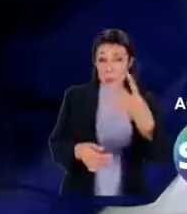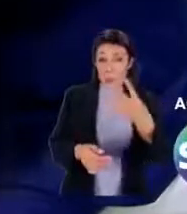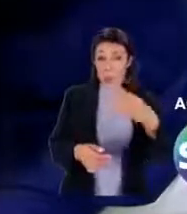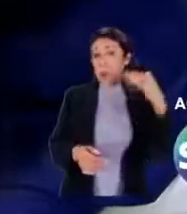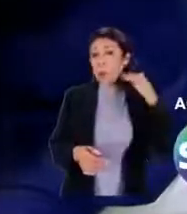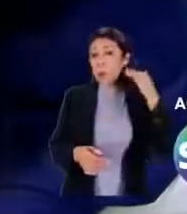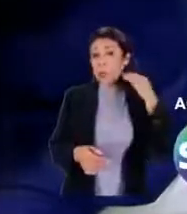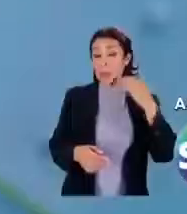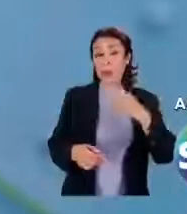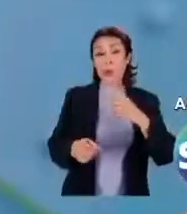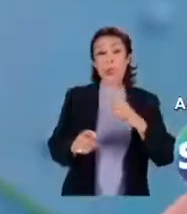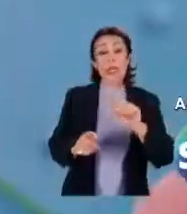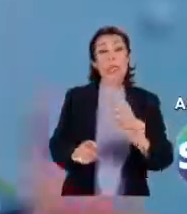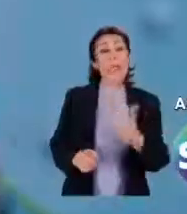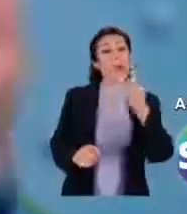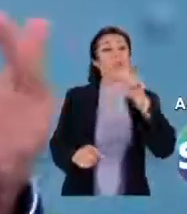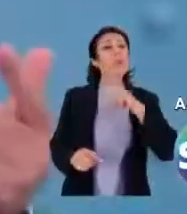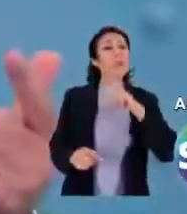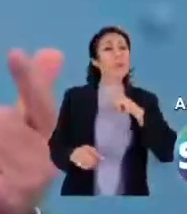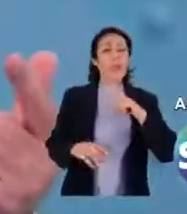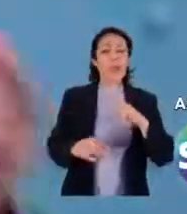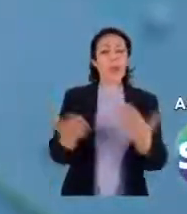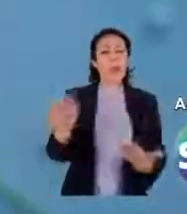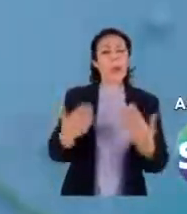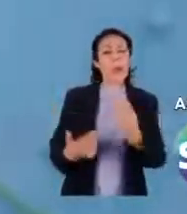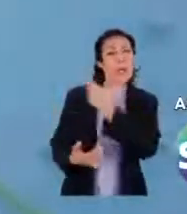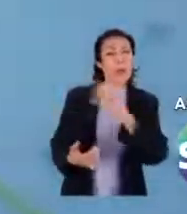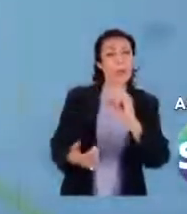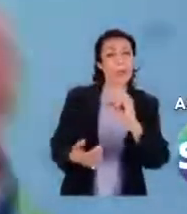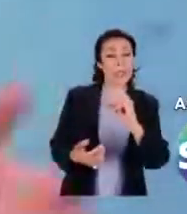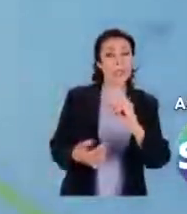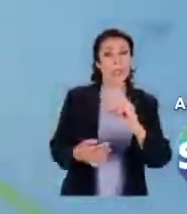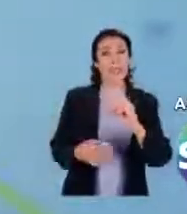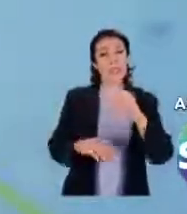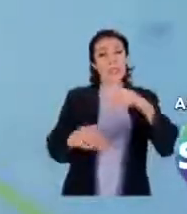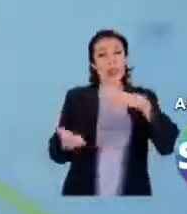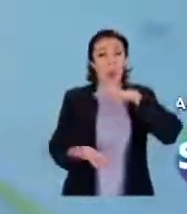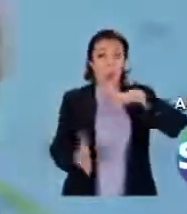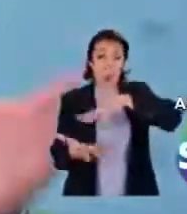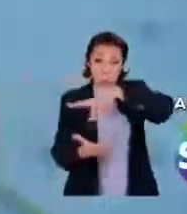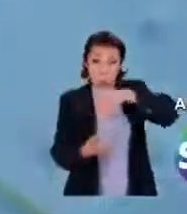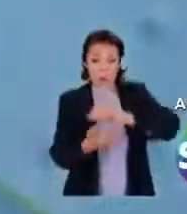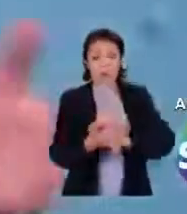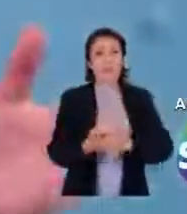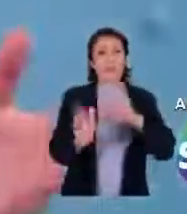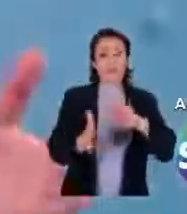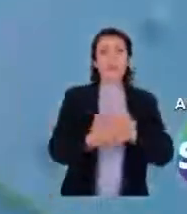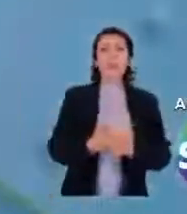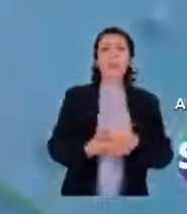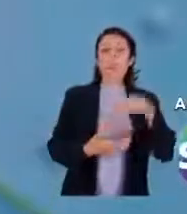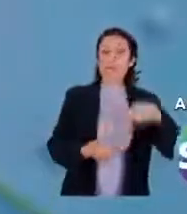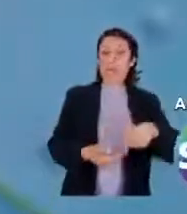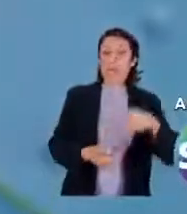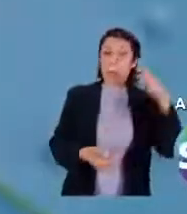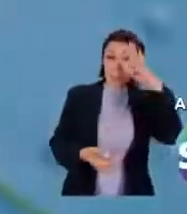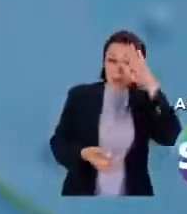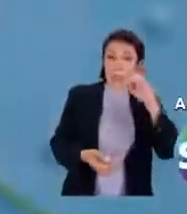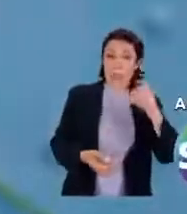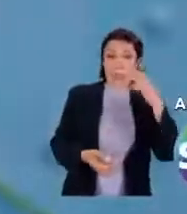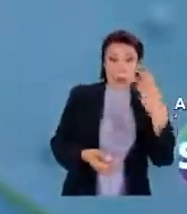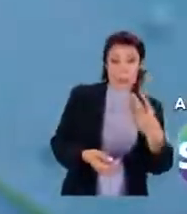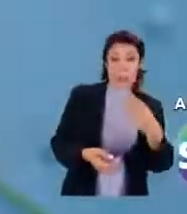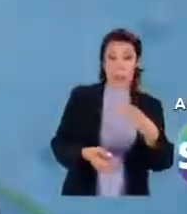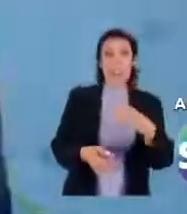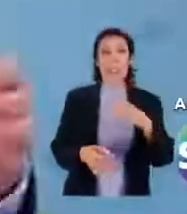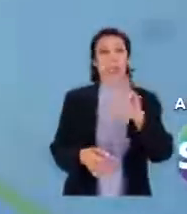sendo a economia que tá parada de crescer a 11 anos três de bolsonaro 8 de PT para você ver que aqui o problema não é Chico Maria o Manoel